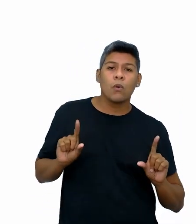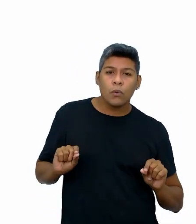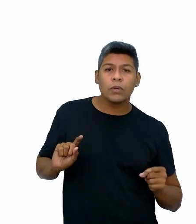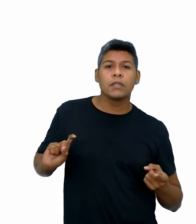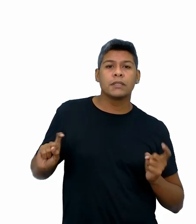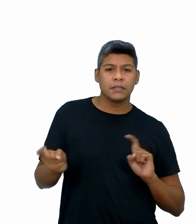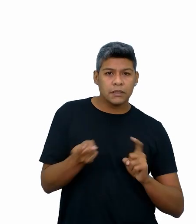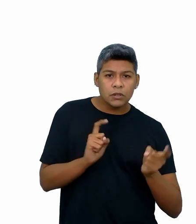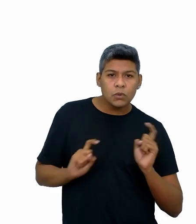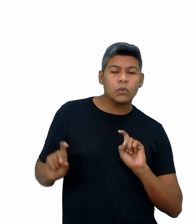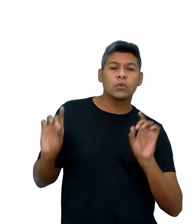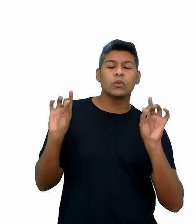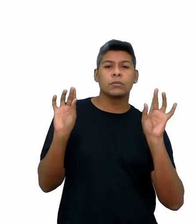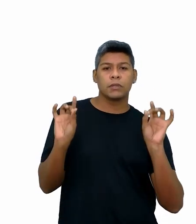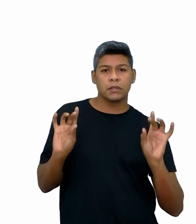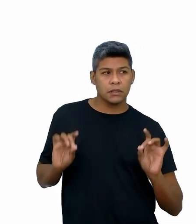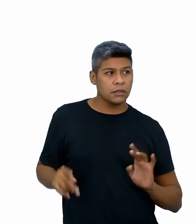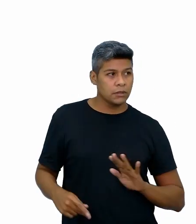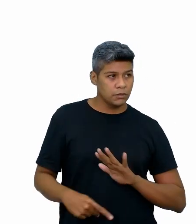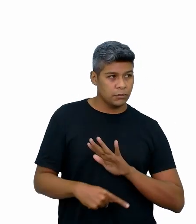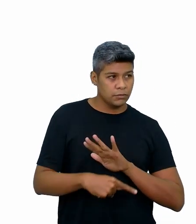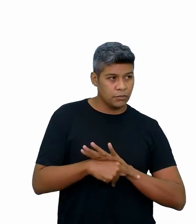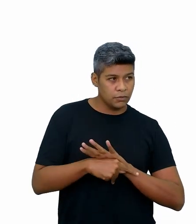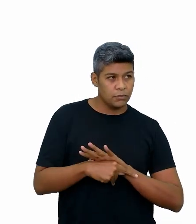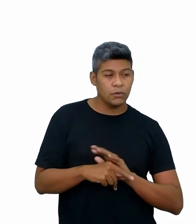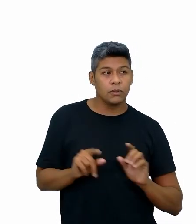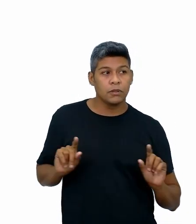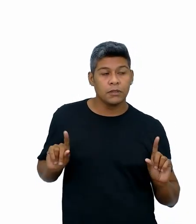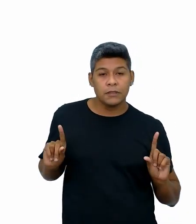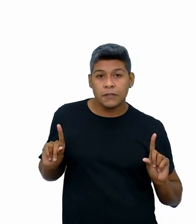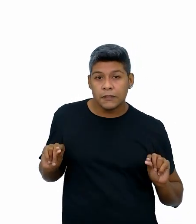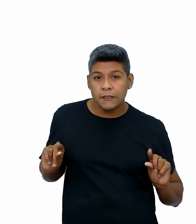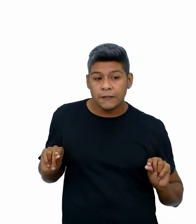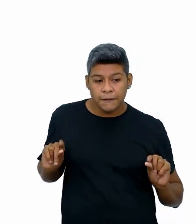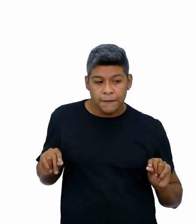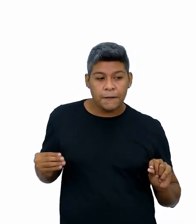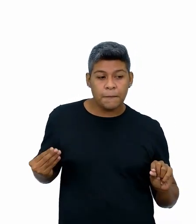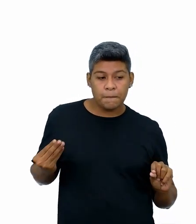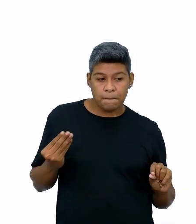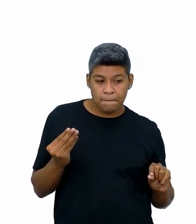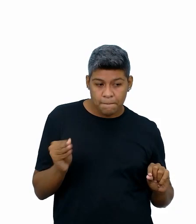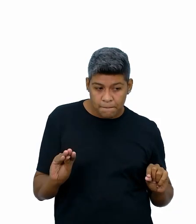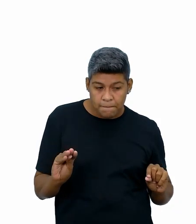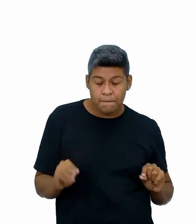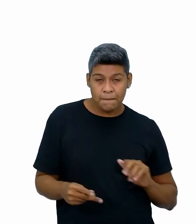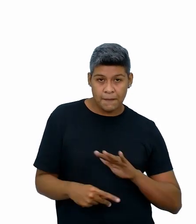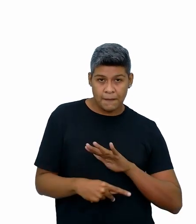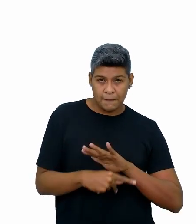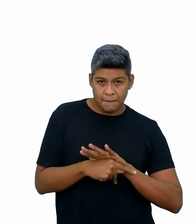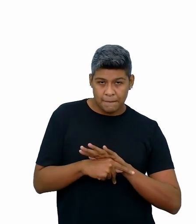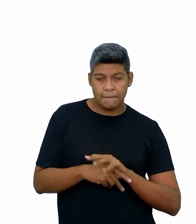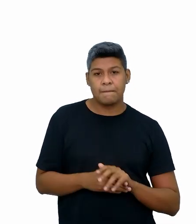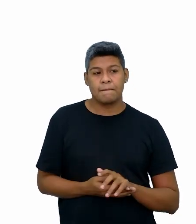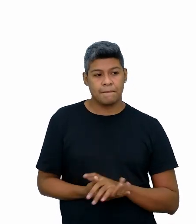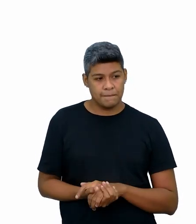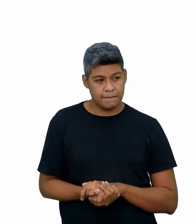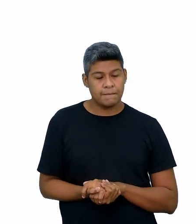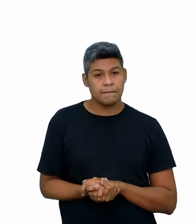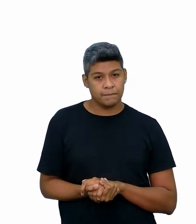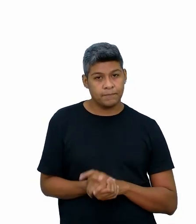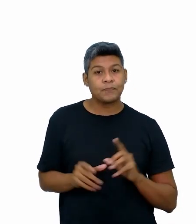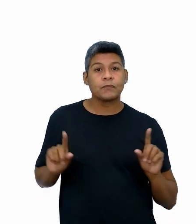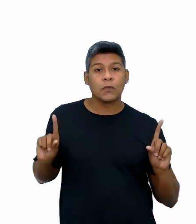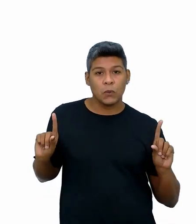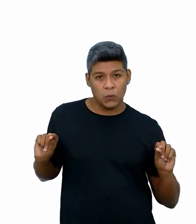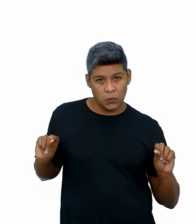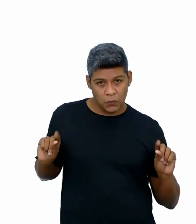do especialista, no caso aí do governo, né, que está sendo colocado na questão do discurso indireto,